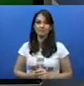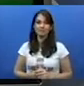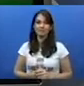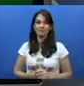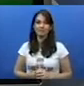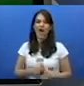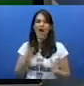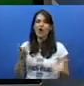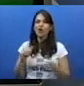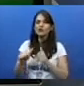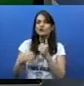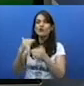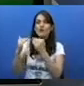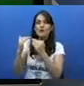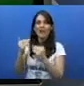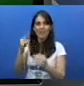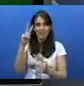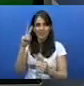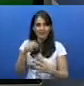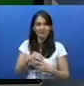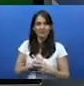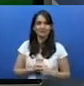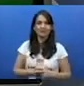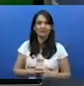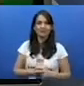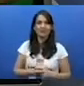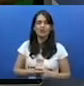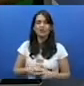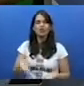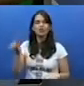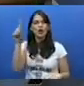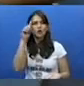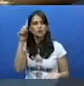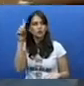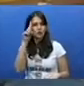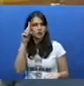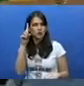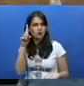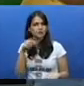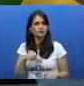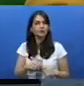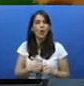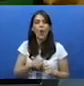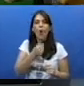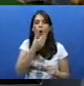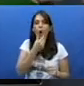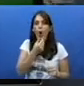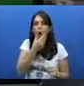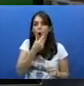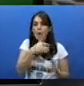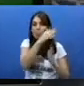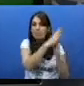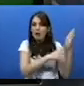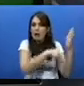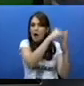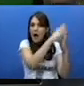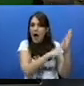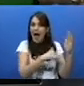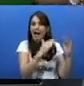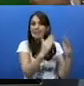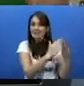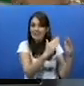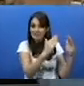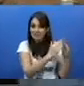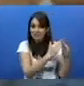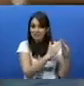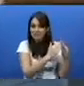desenvolvimento da história. O meio. Certo dia, um rapaz estava pintando minha casa e